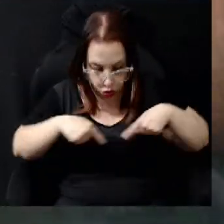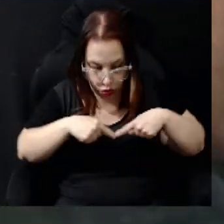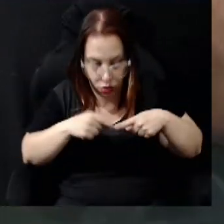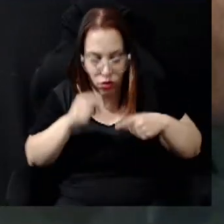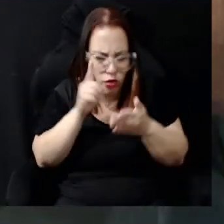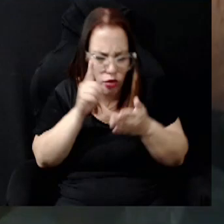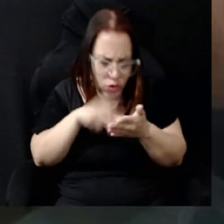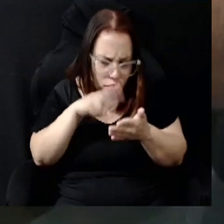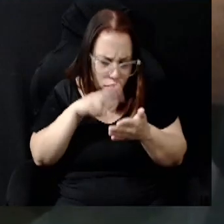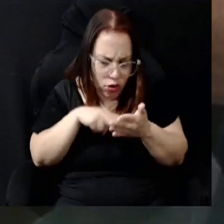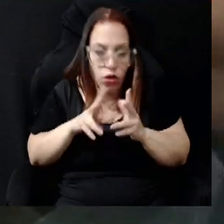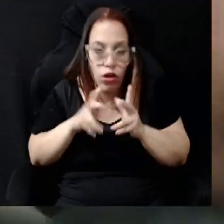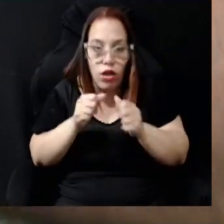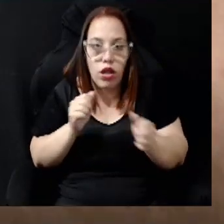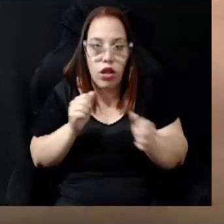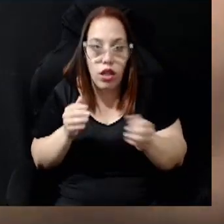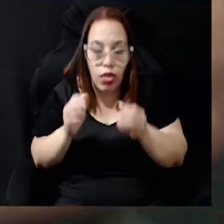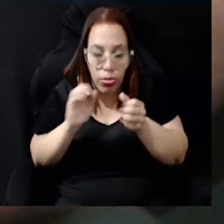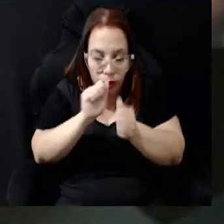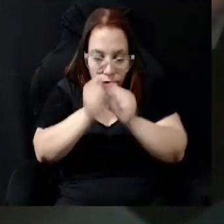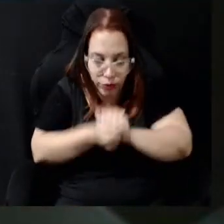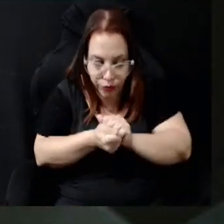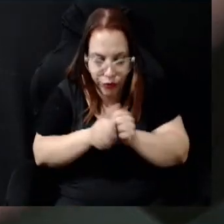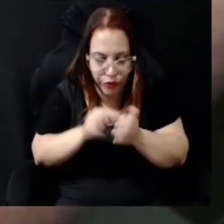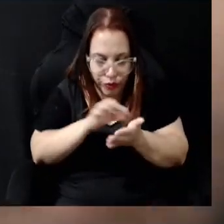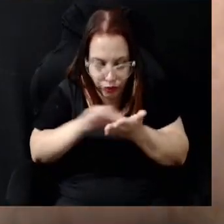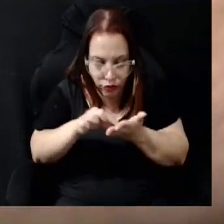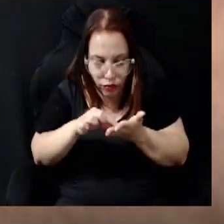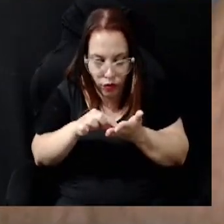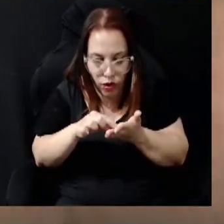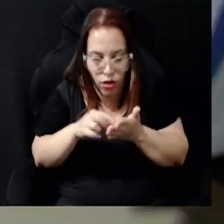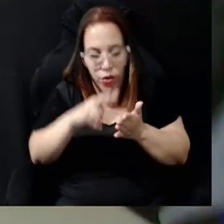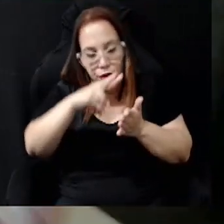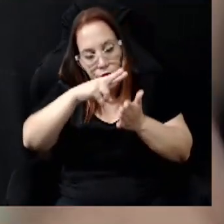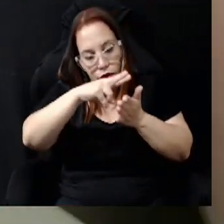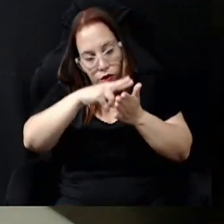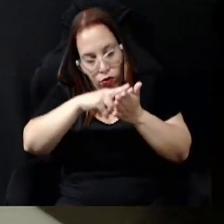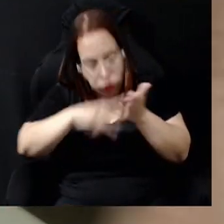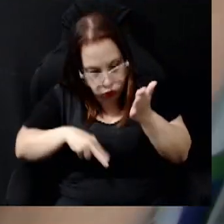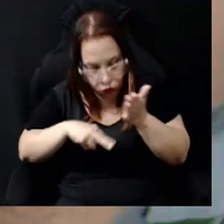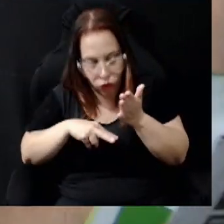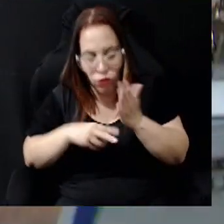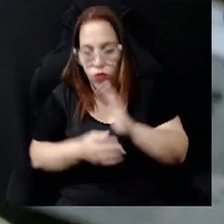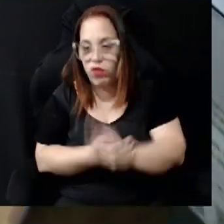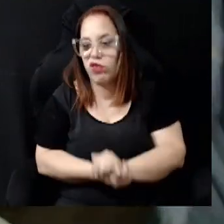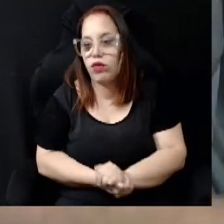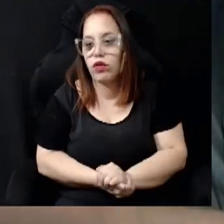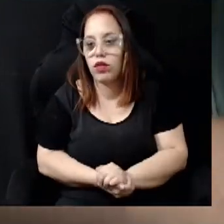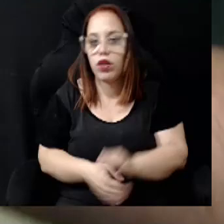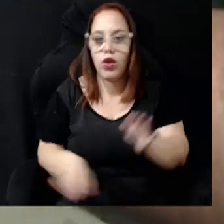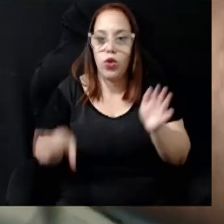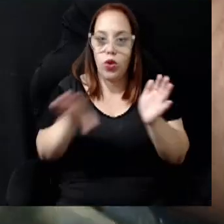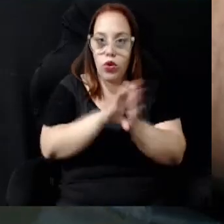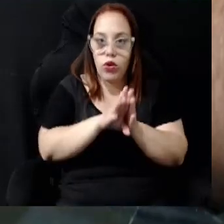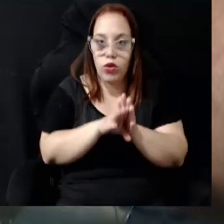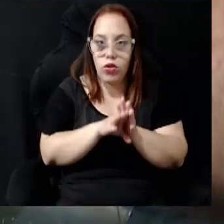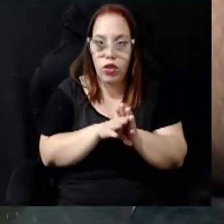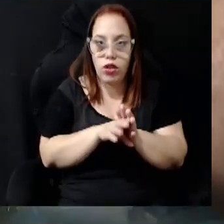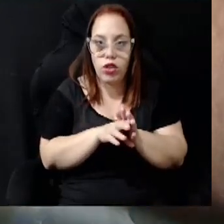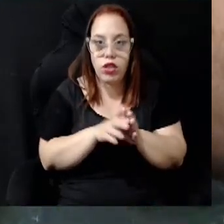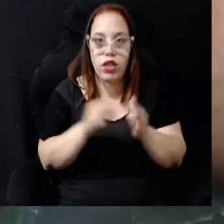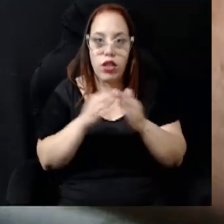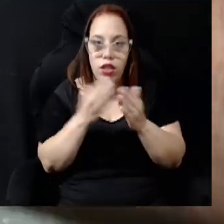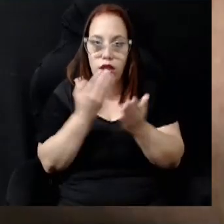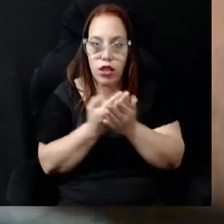tudo lacrado, né, com a lisura de todo o processo. Então, chega de cada escola que já foi